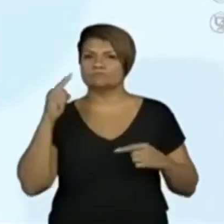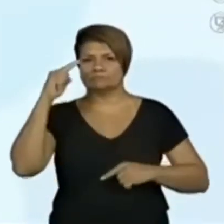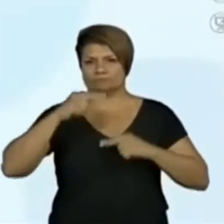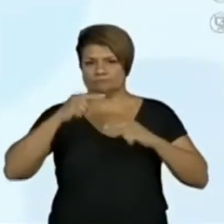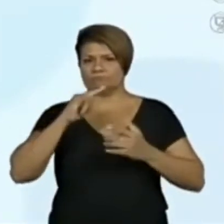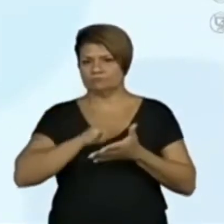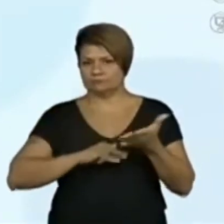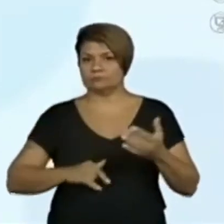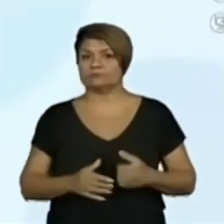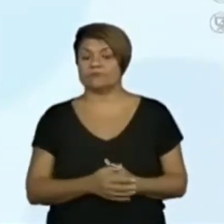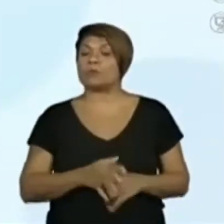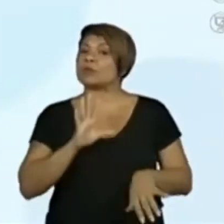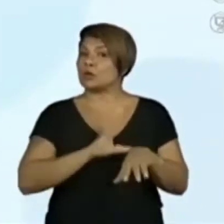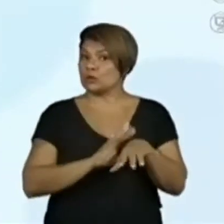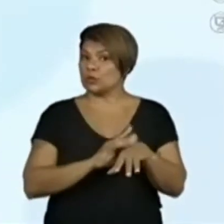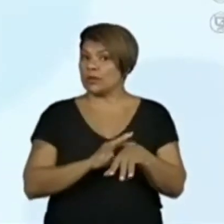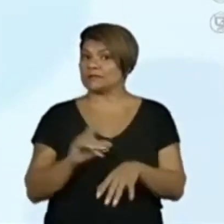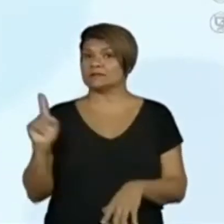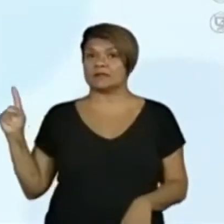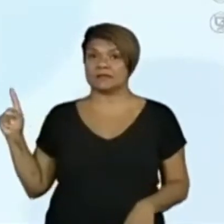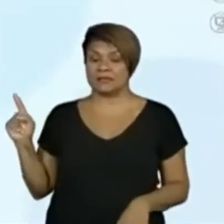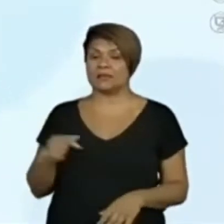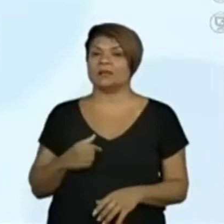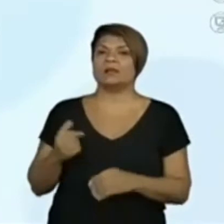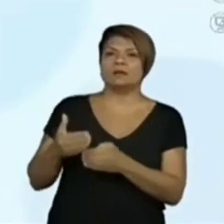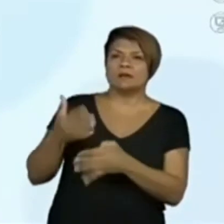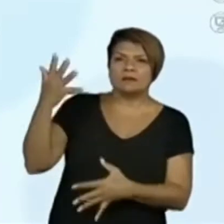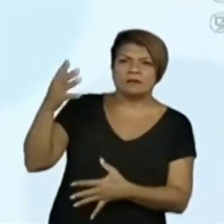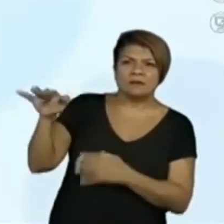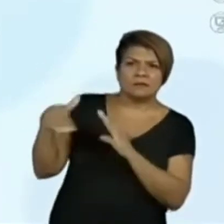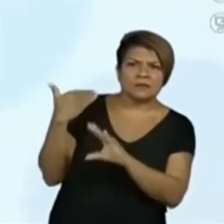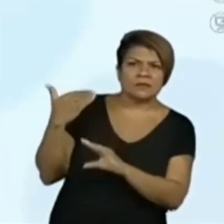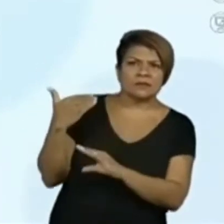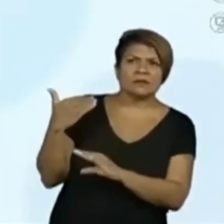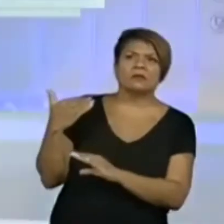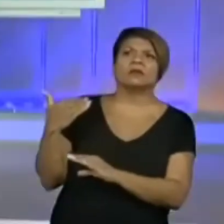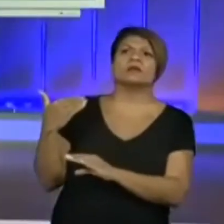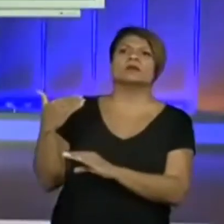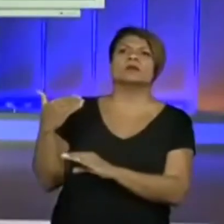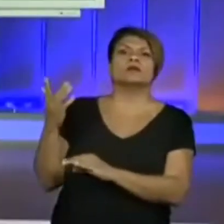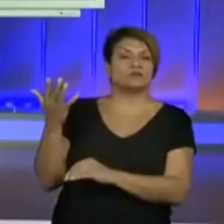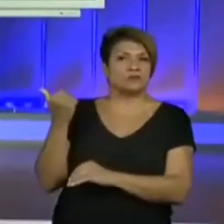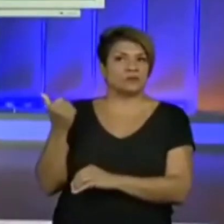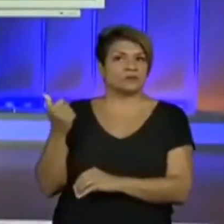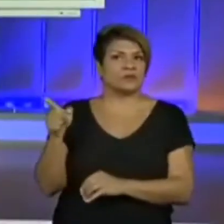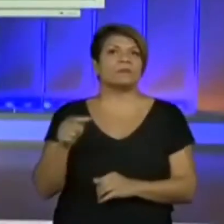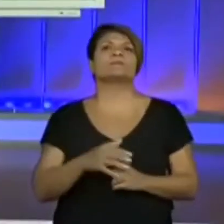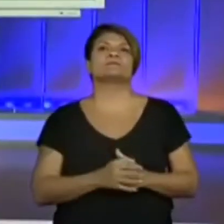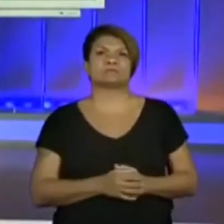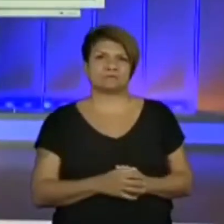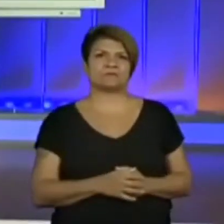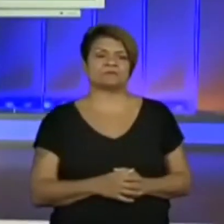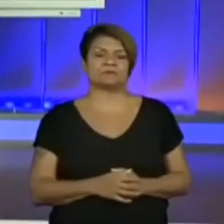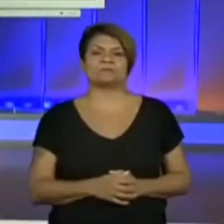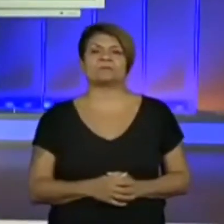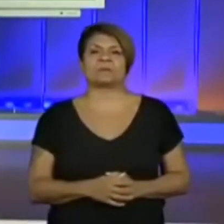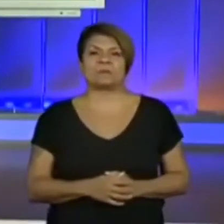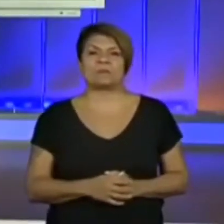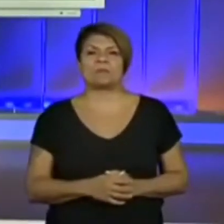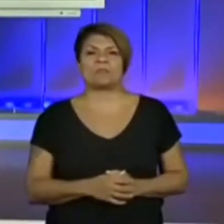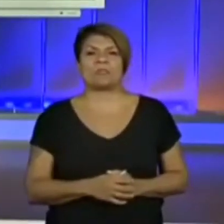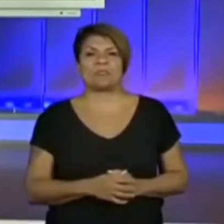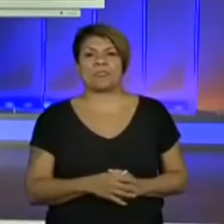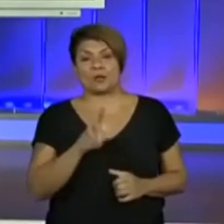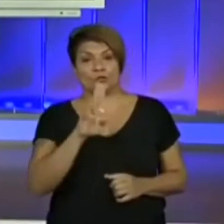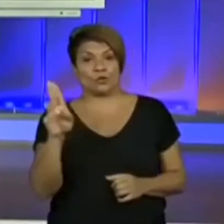tela. A doença aqui, os professores apontam, vamos lá, vou colocar o título,